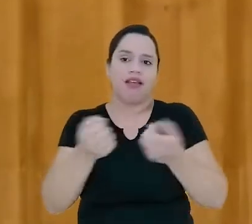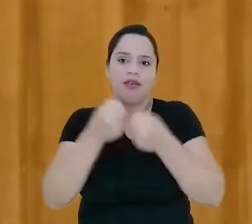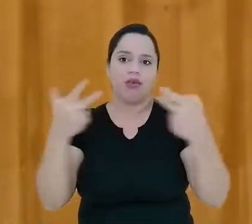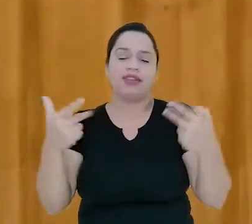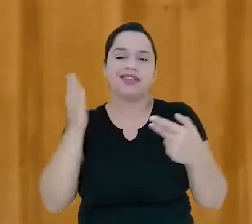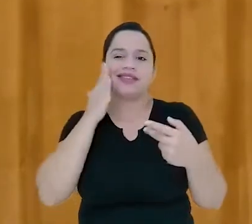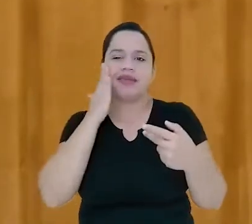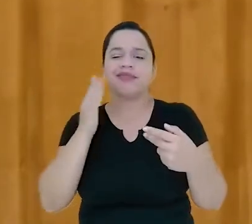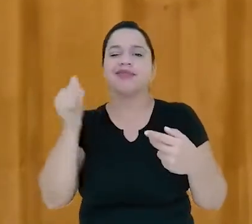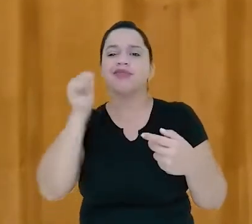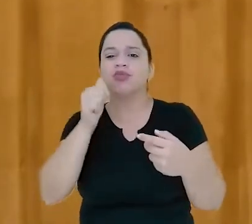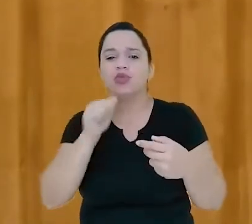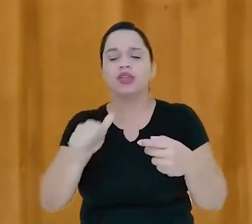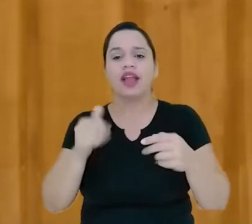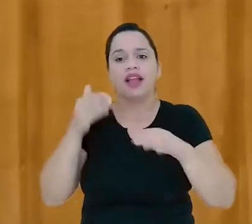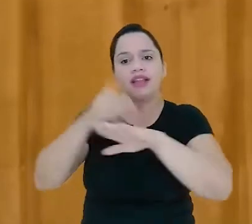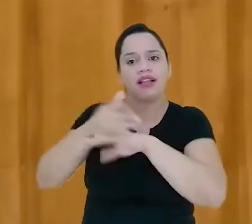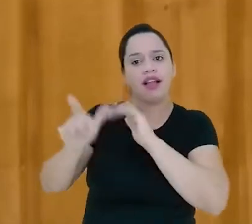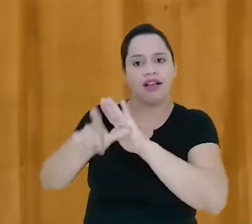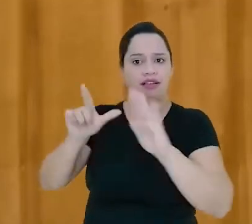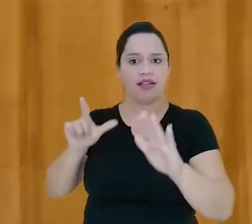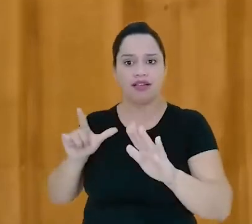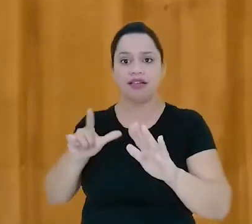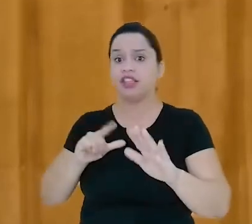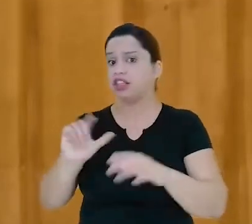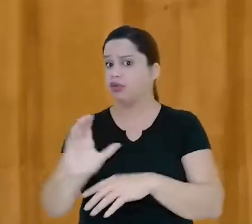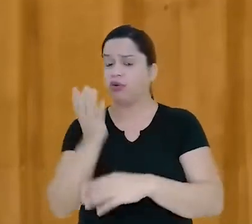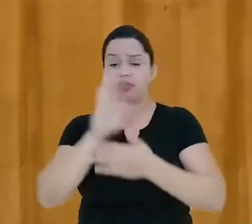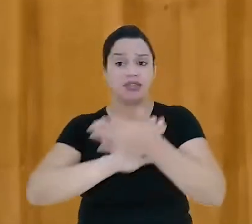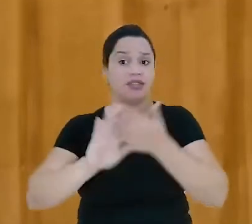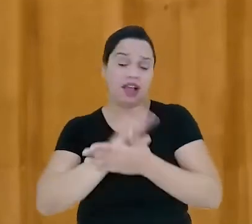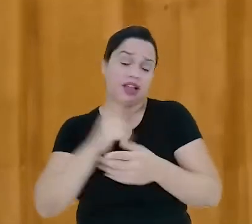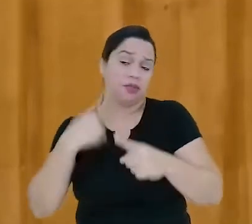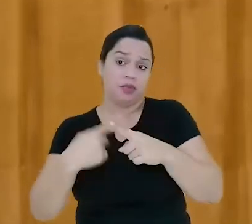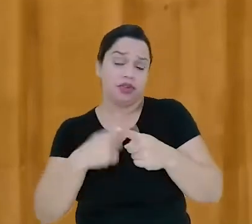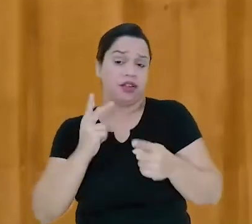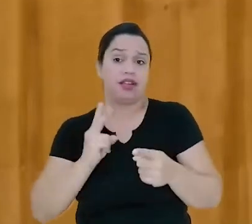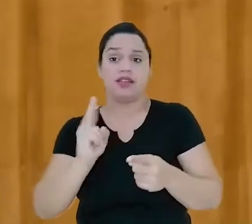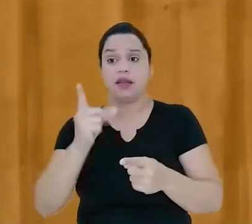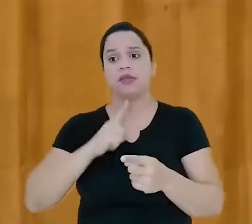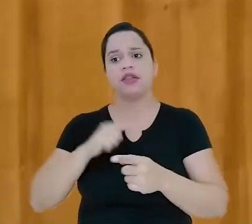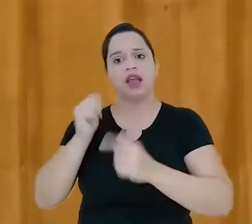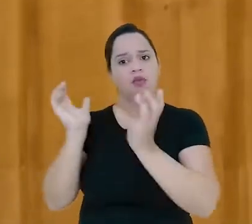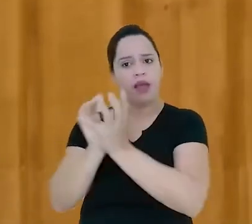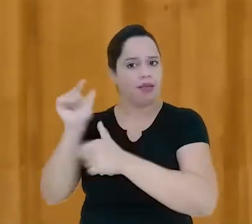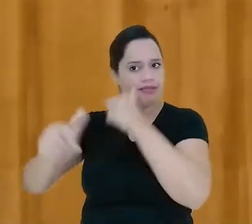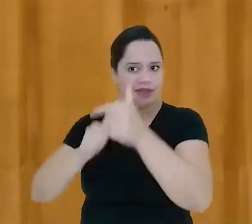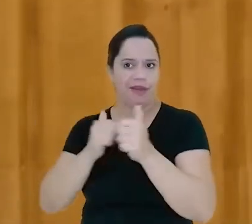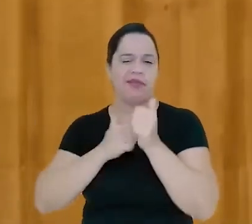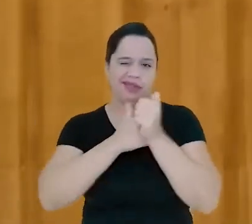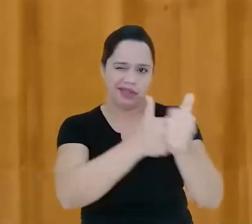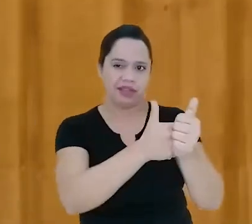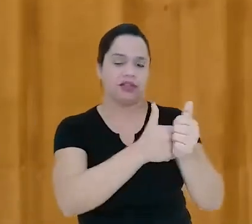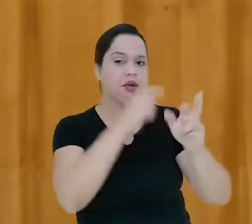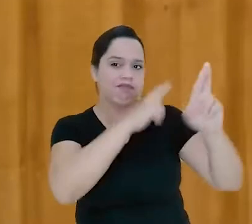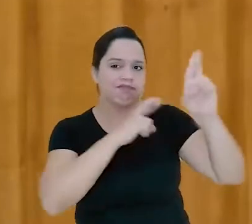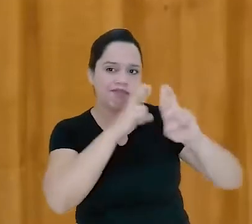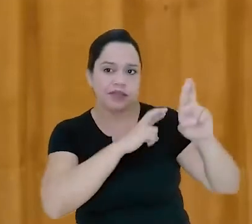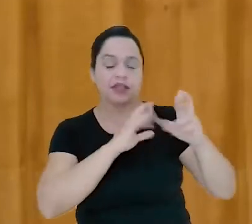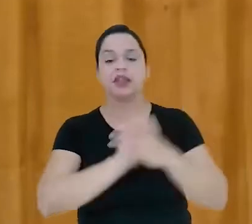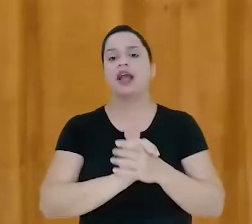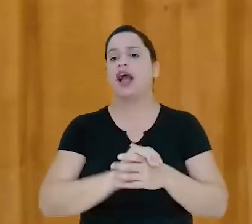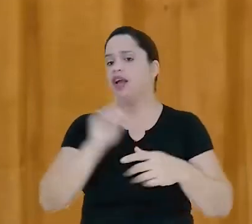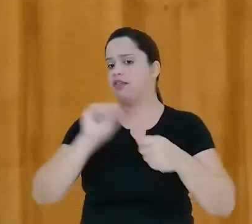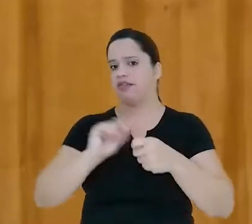depois, nenhum carro, nenhuma pessoa entrou antes ou depois no motel. Porque geralmente é uma equipe, duas, três pessoas que estão ali seguindo, né? Uhum. E